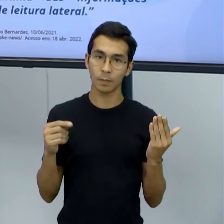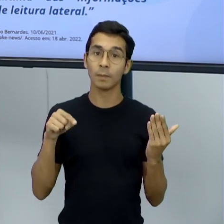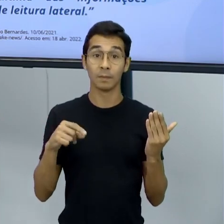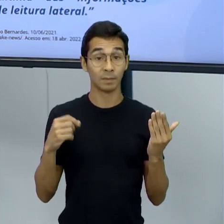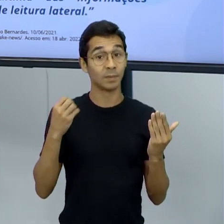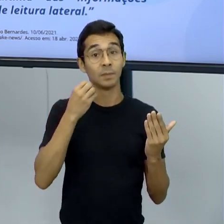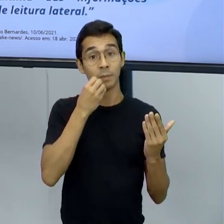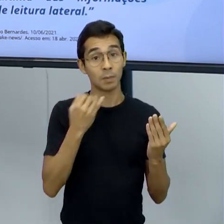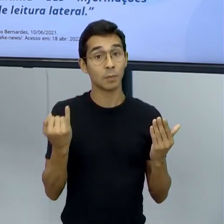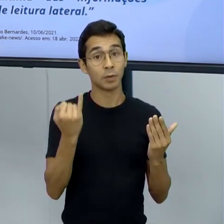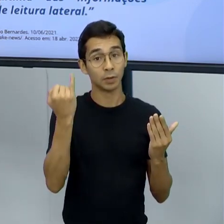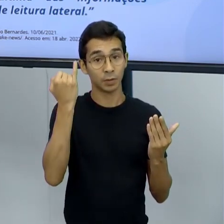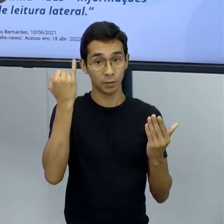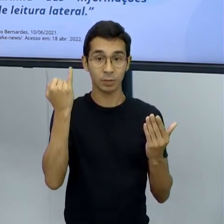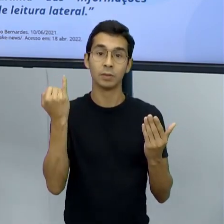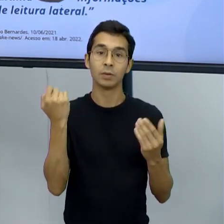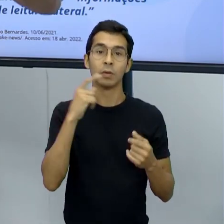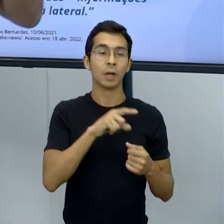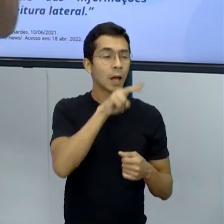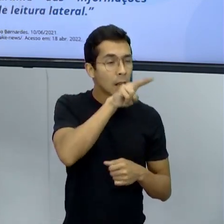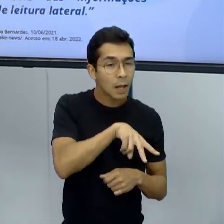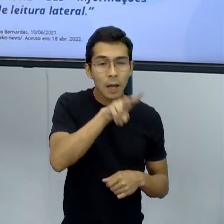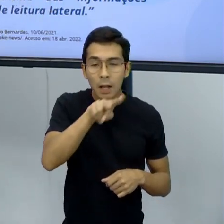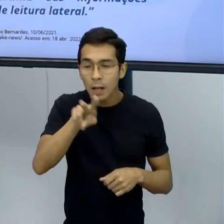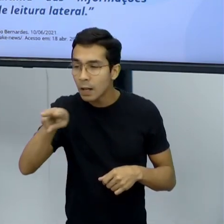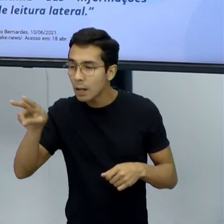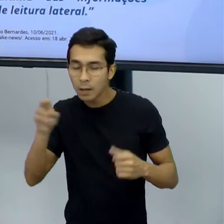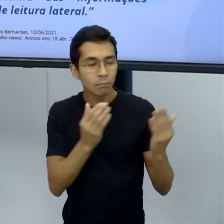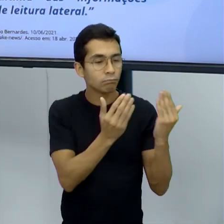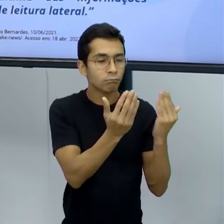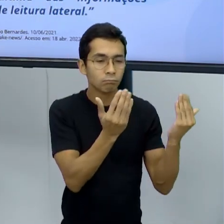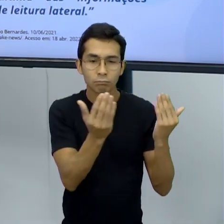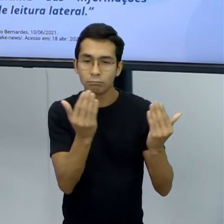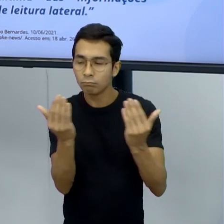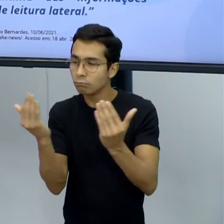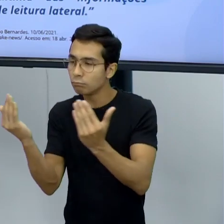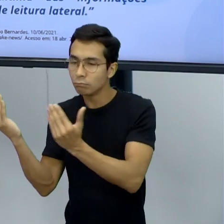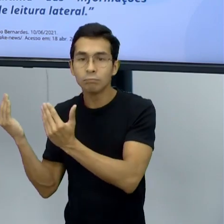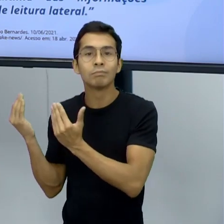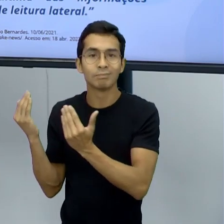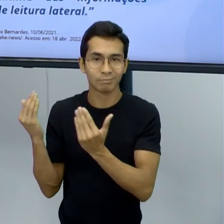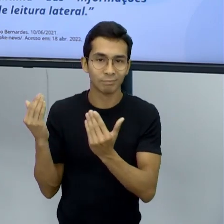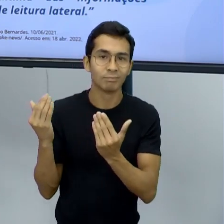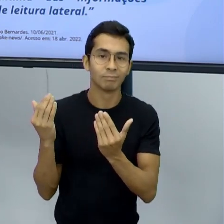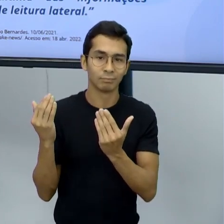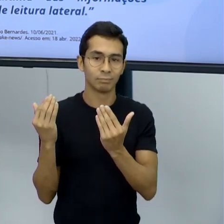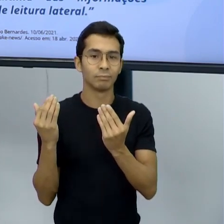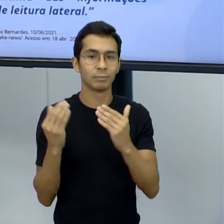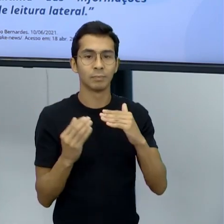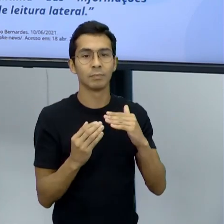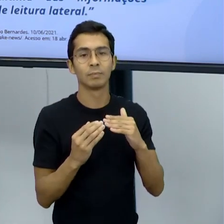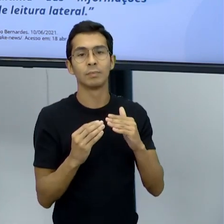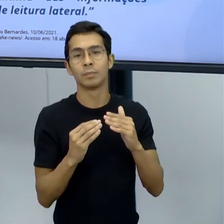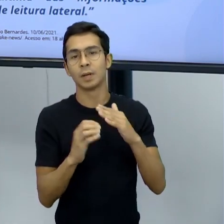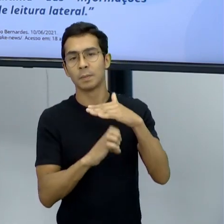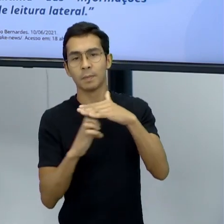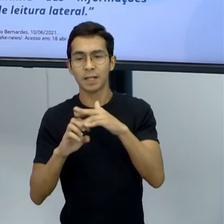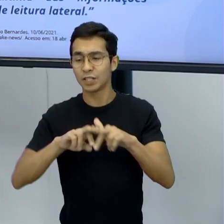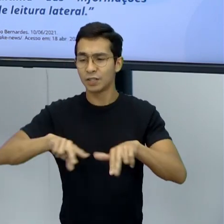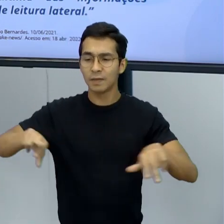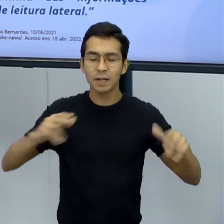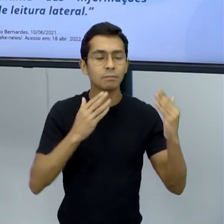você vai fazendo uma leitura lateral. E vai comparando informações de agências, de fontes diferentes.